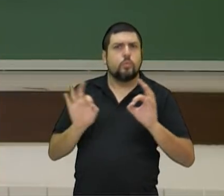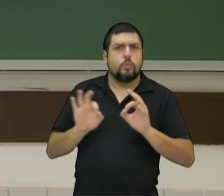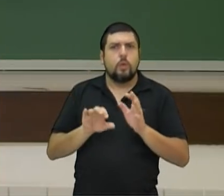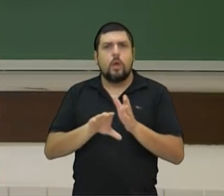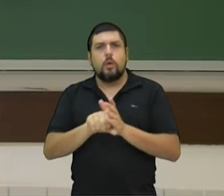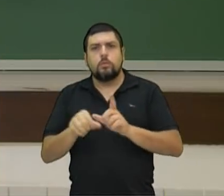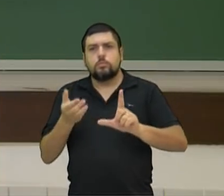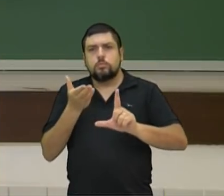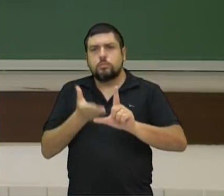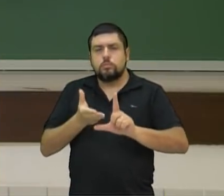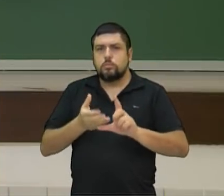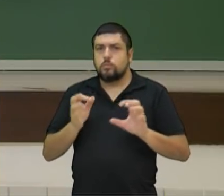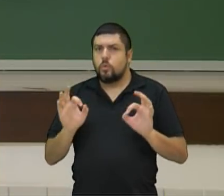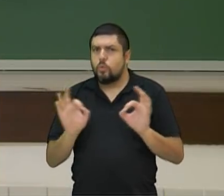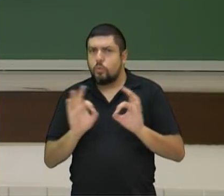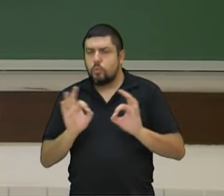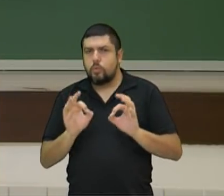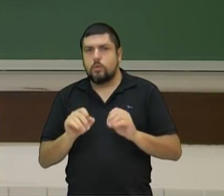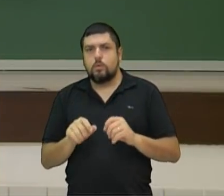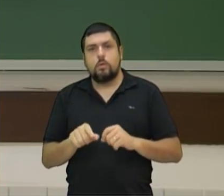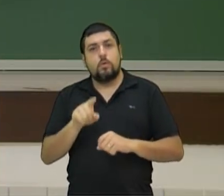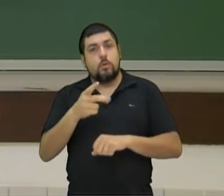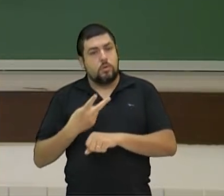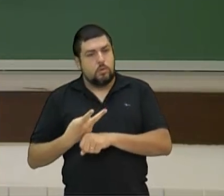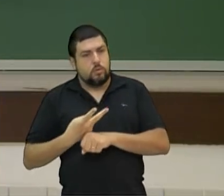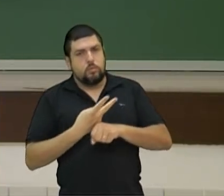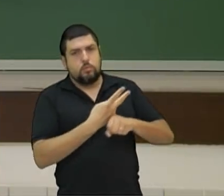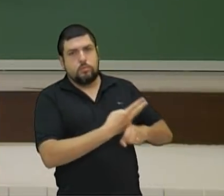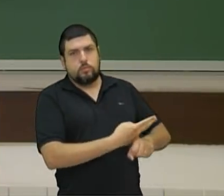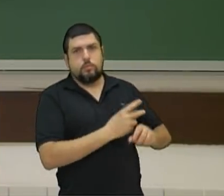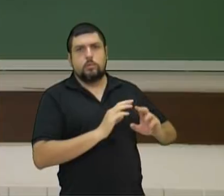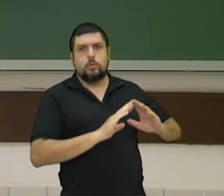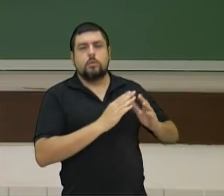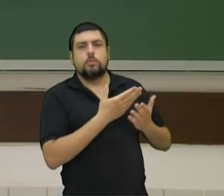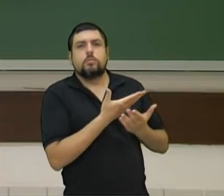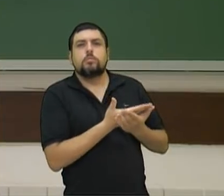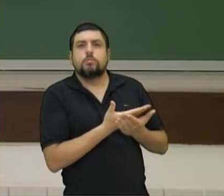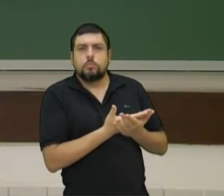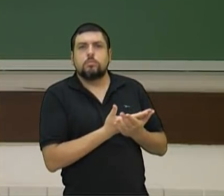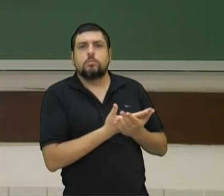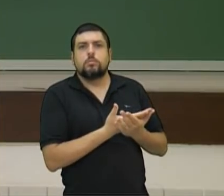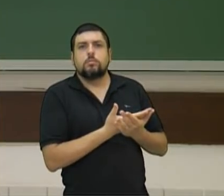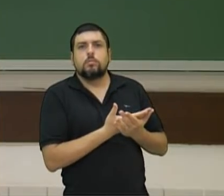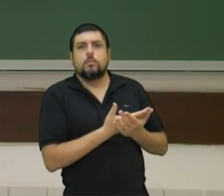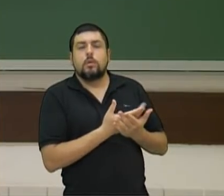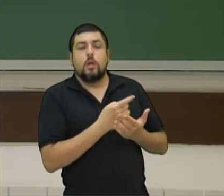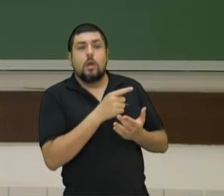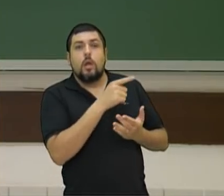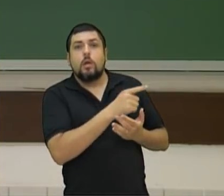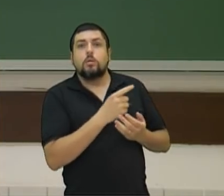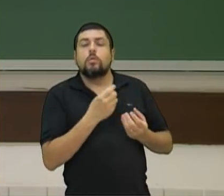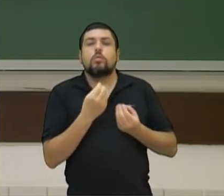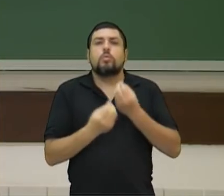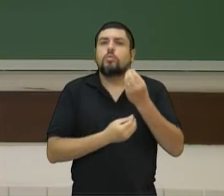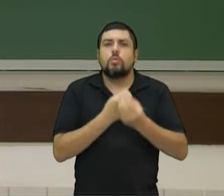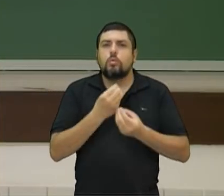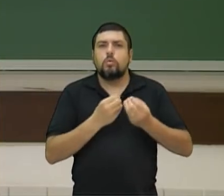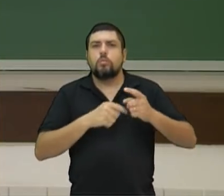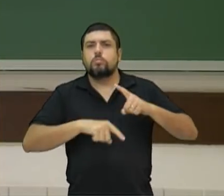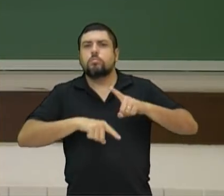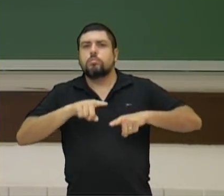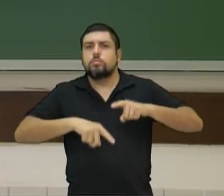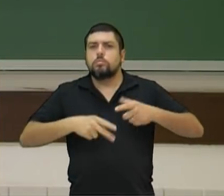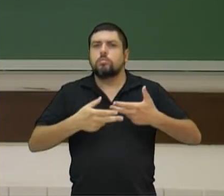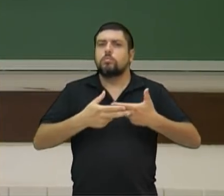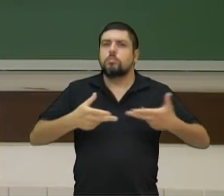as aulas, então você deve procurar a sua escola e se informar sobre a retirada de materiais para você fazer